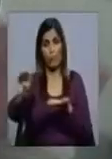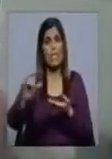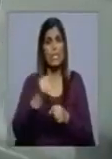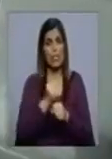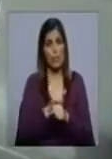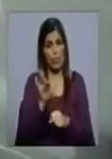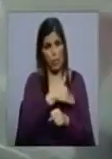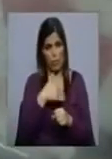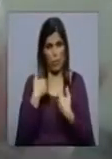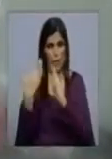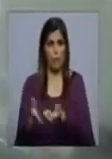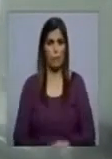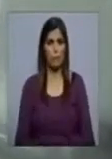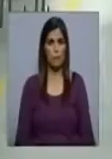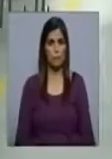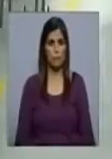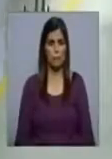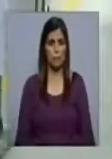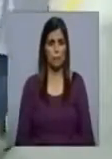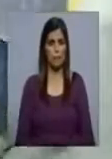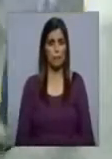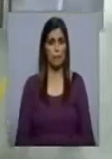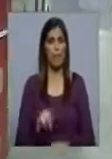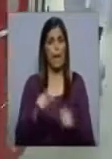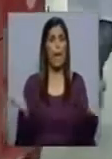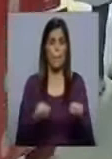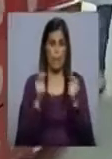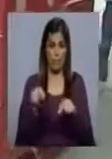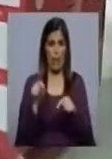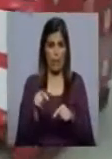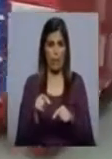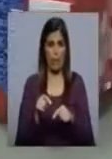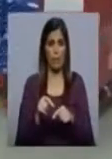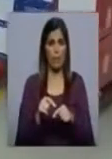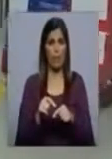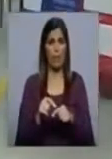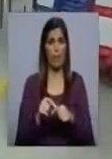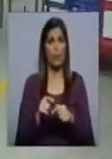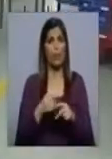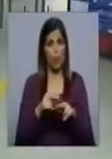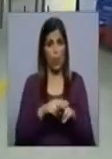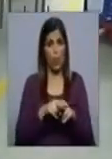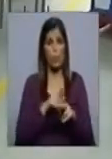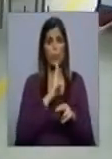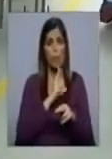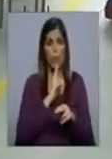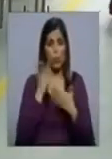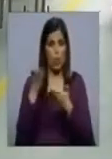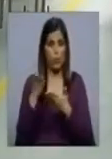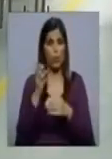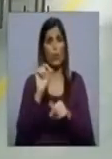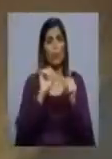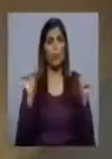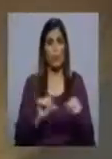nacional de saúde o mote da campanha é precisamente a partir dos chocolates páscoa erro do sistema nacional de